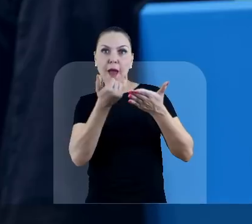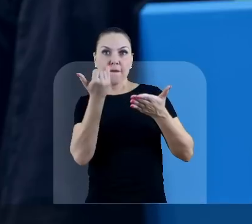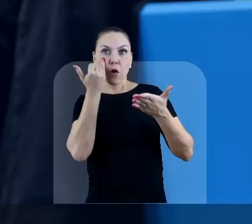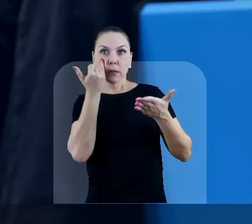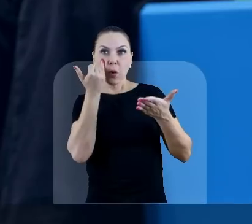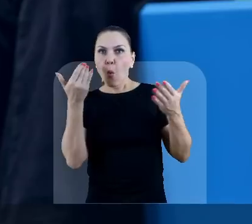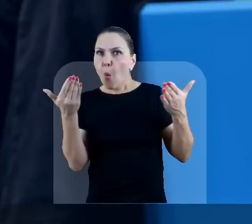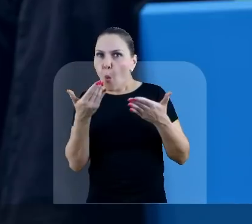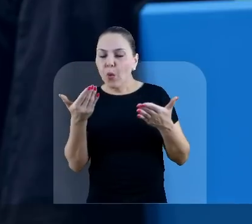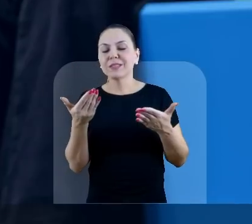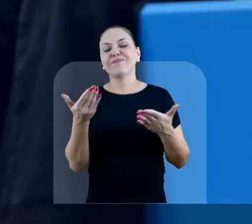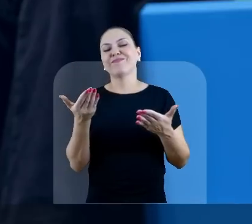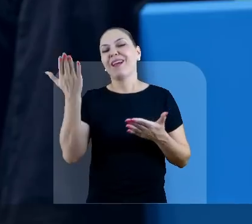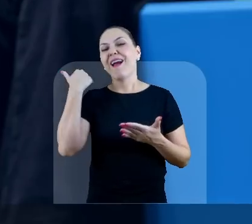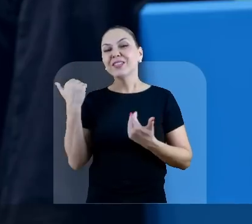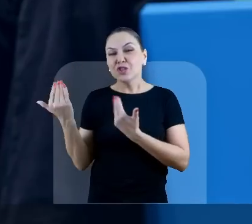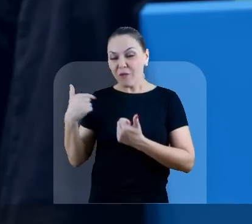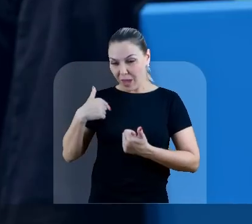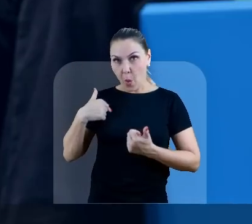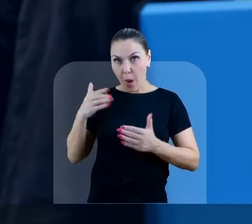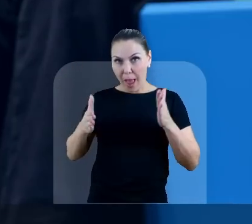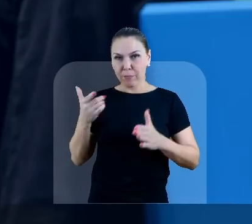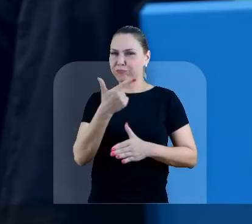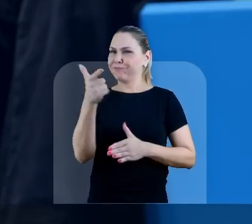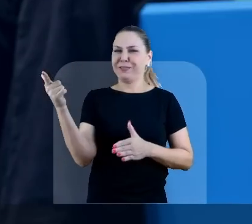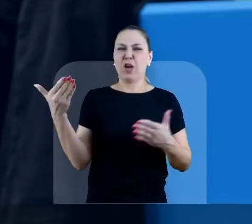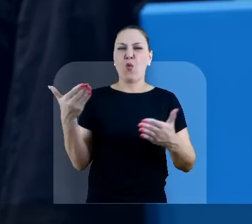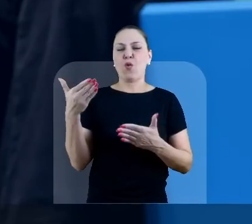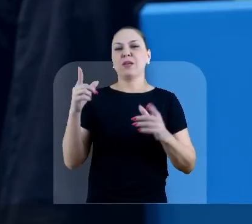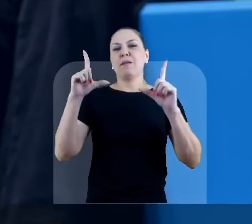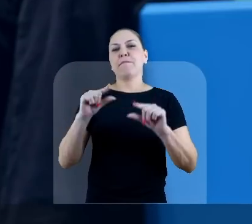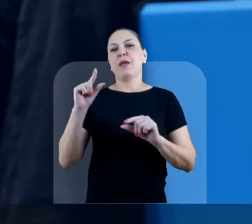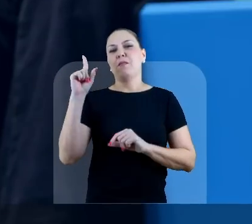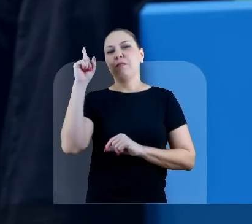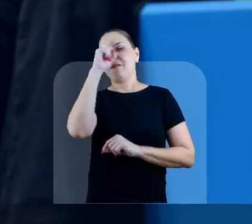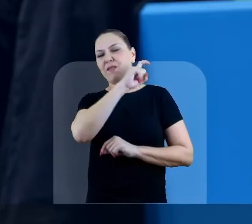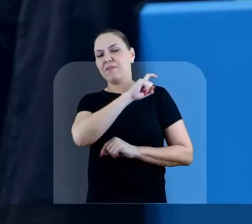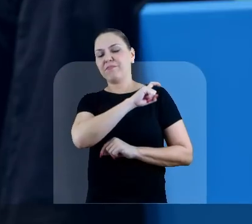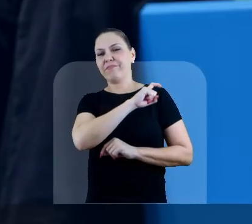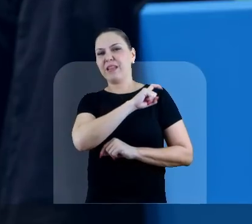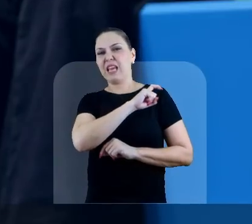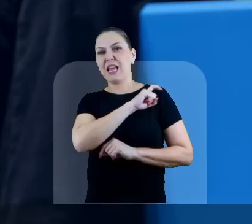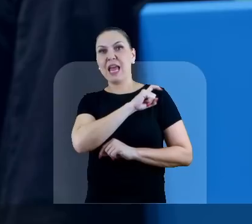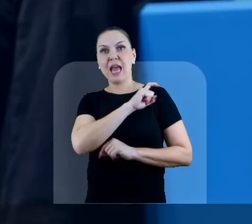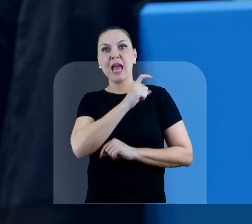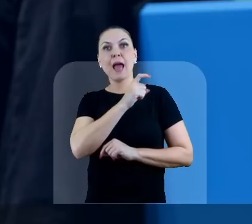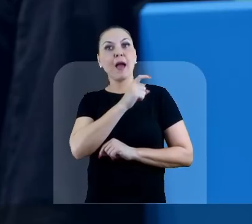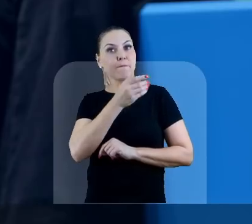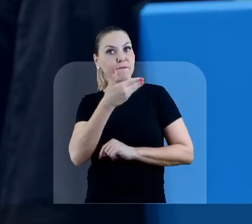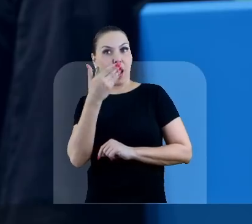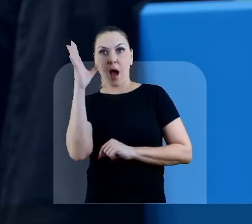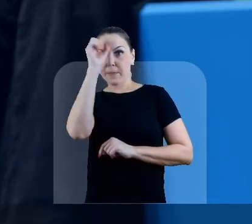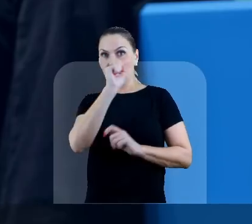Coisa que a minha juventude não tinha. Hoje está menos difícil você aprender e se projetar para o